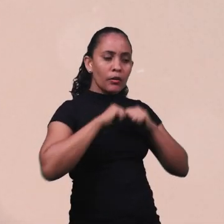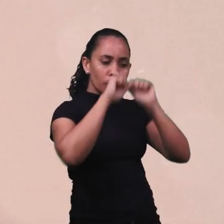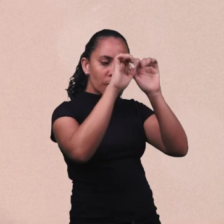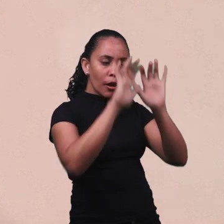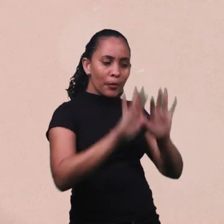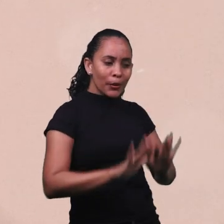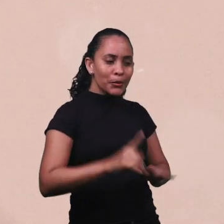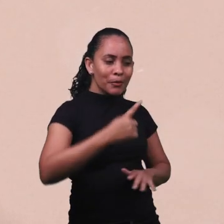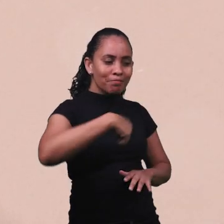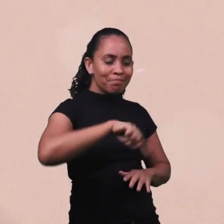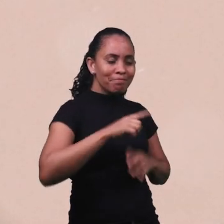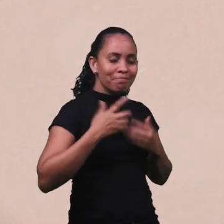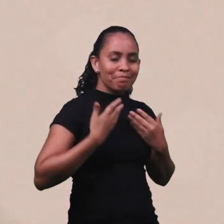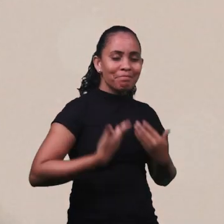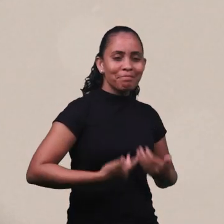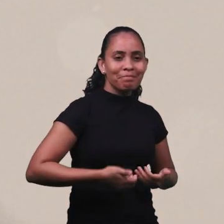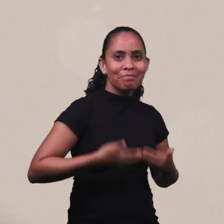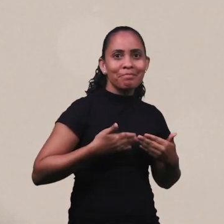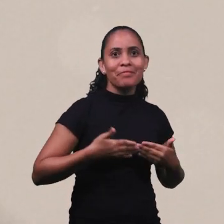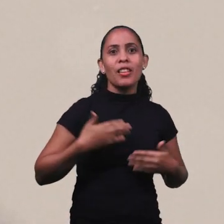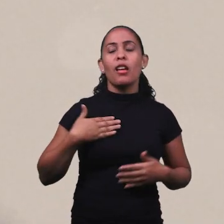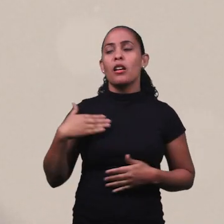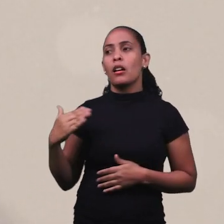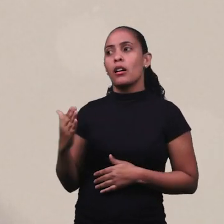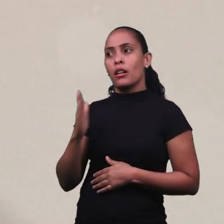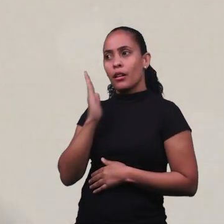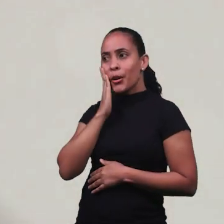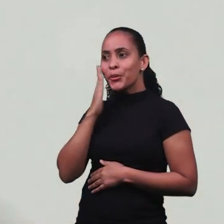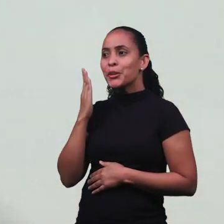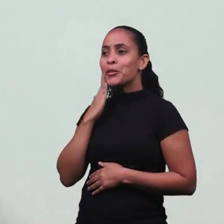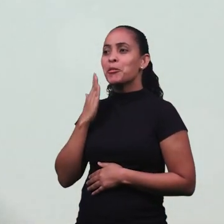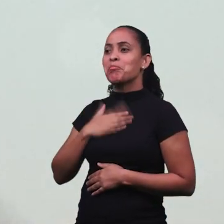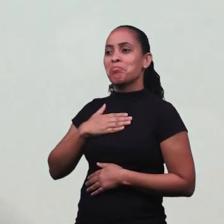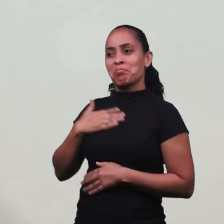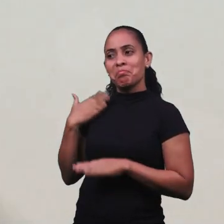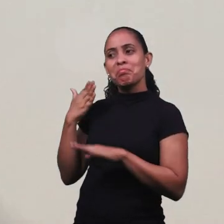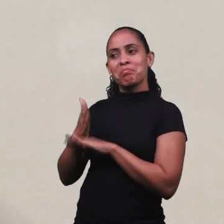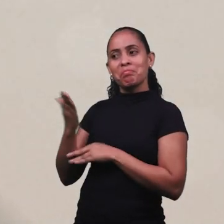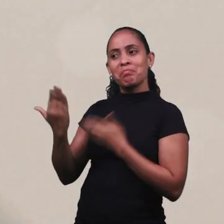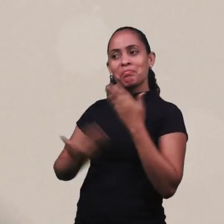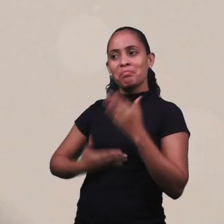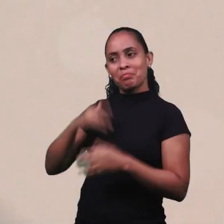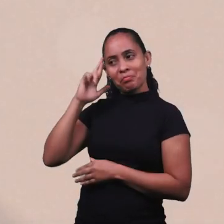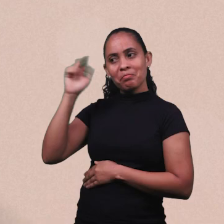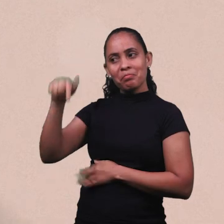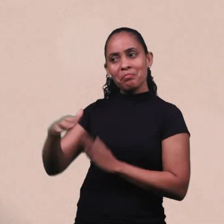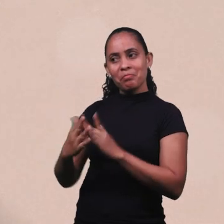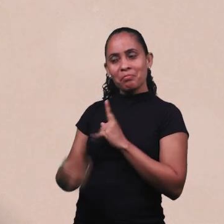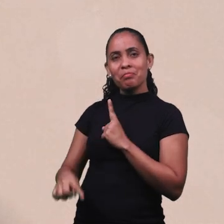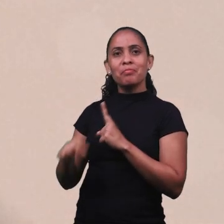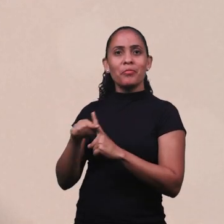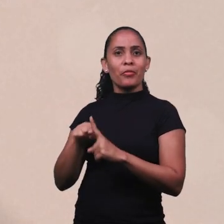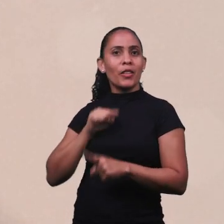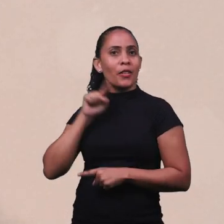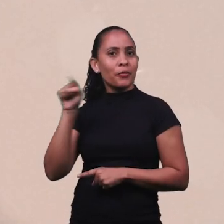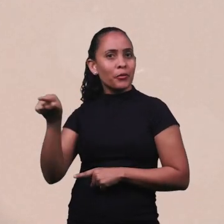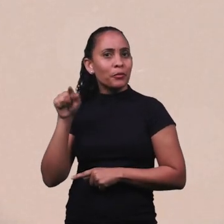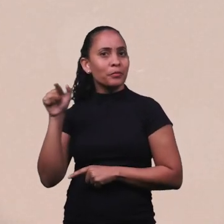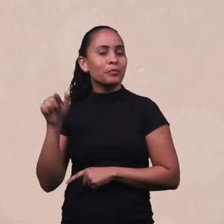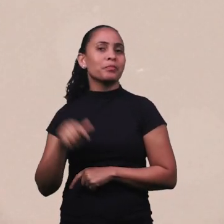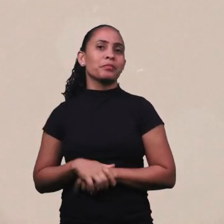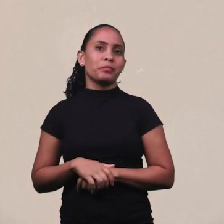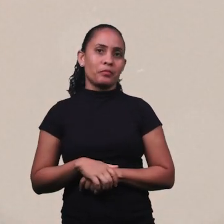eu vos aliviarei. E ali eu entendi que seria o meu lugar. E a partir daquele dia, eu estou